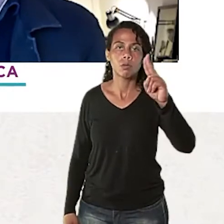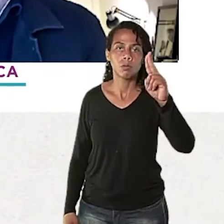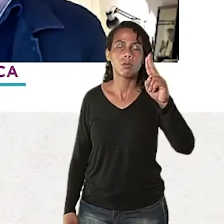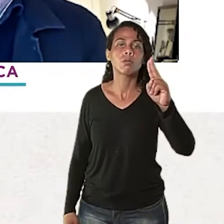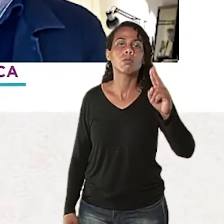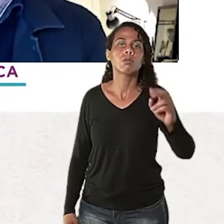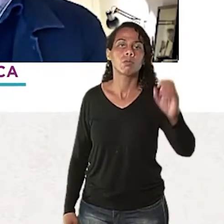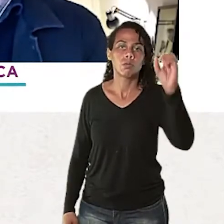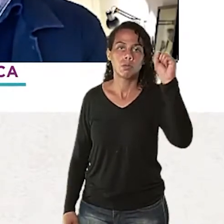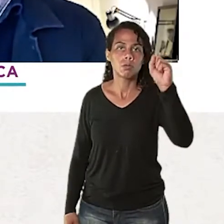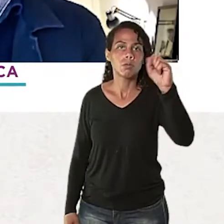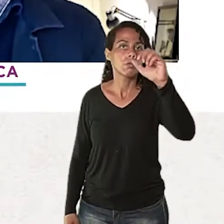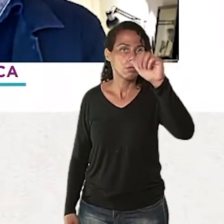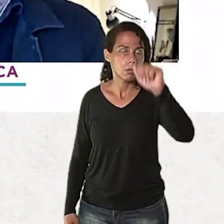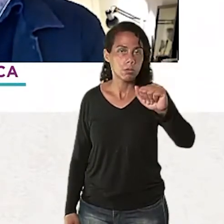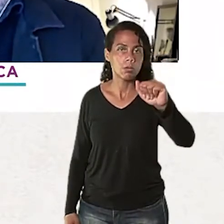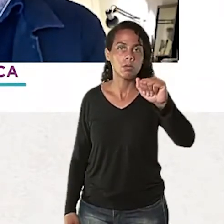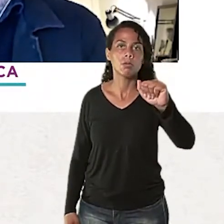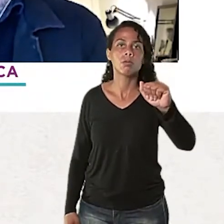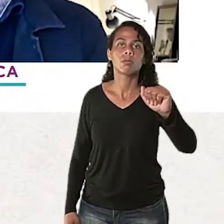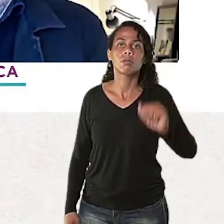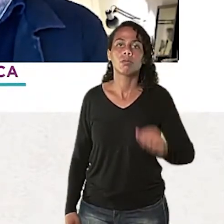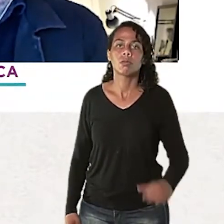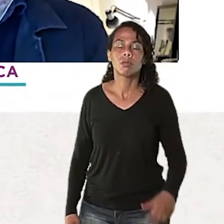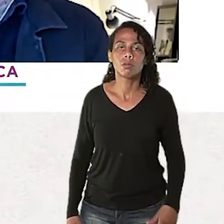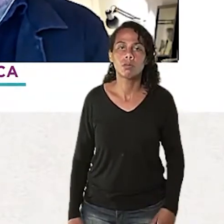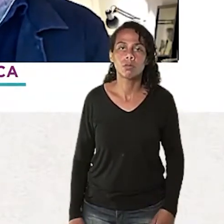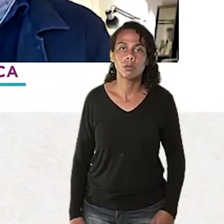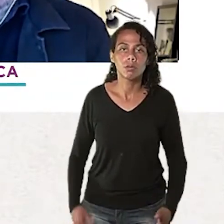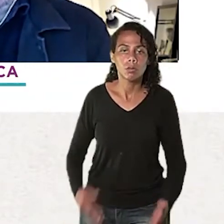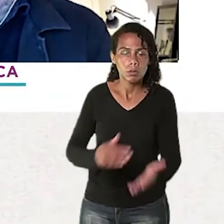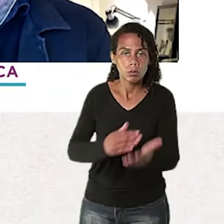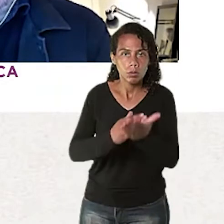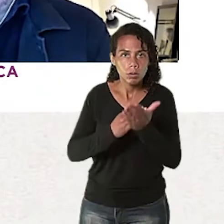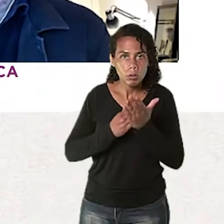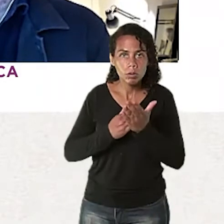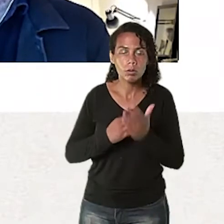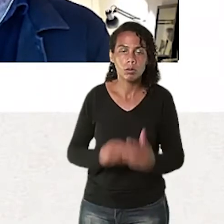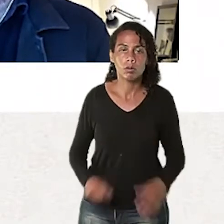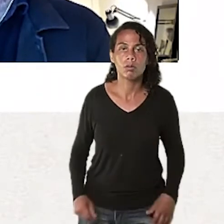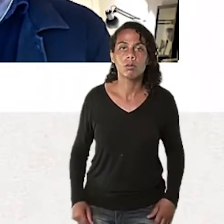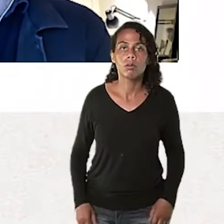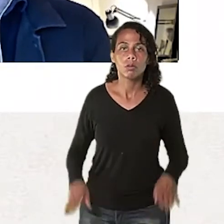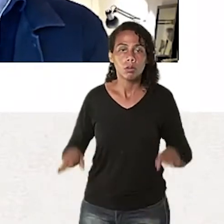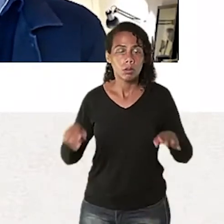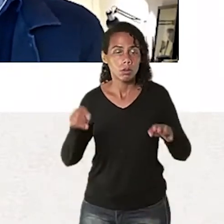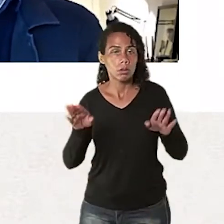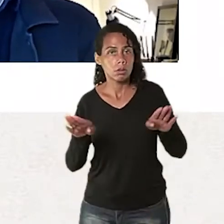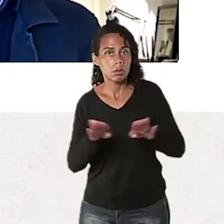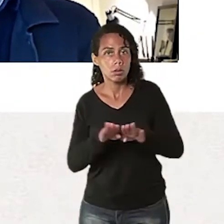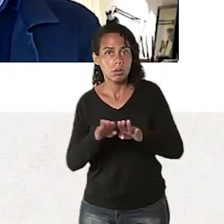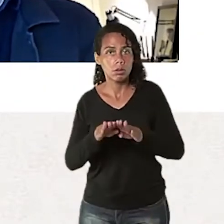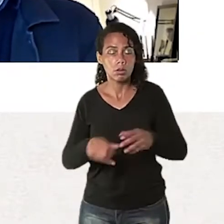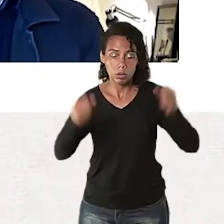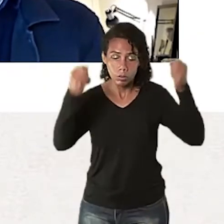porque, na verdade, eu não queria falar que eu prefiro estar em qualquer lugar, menos